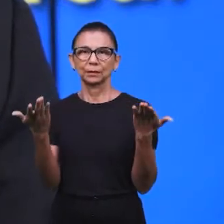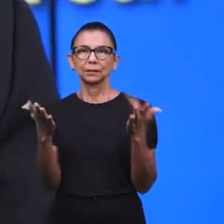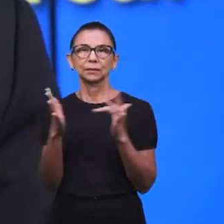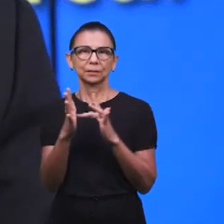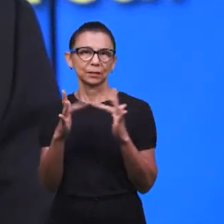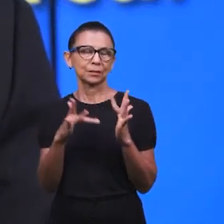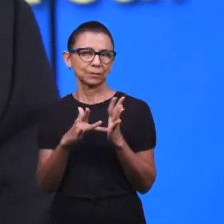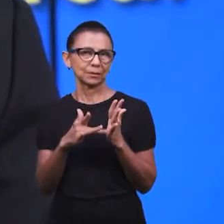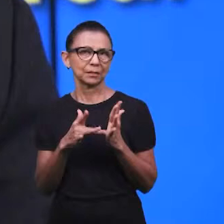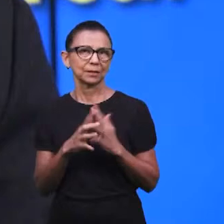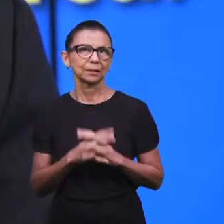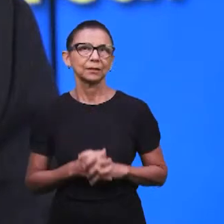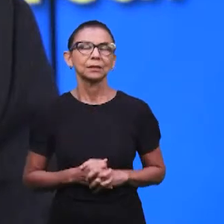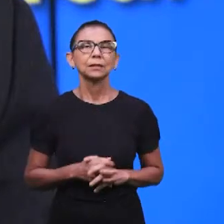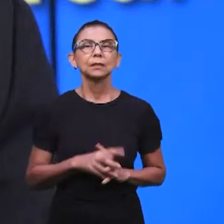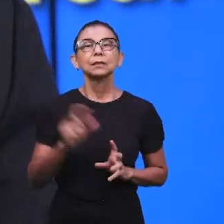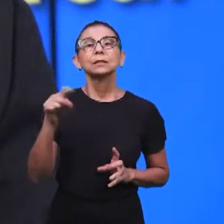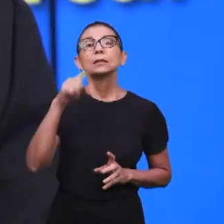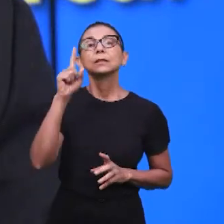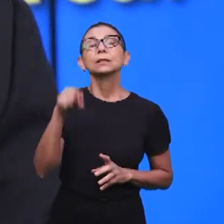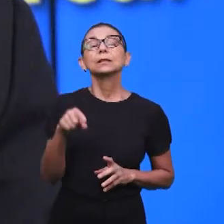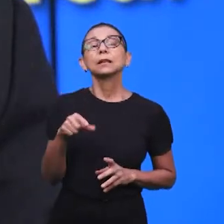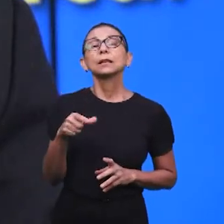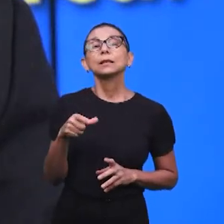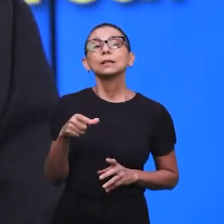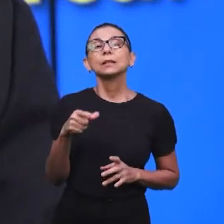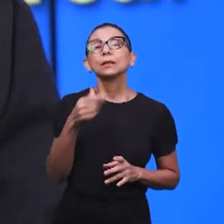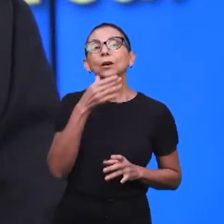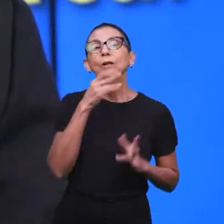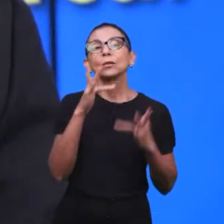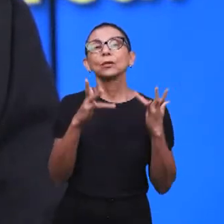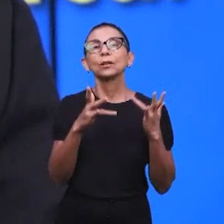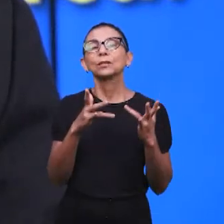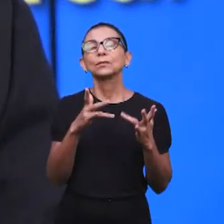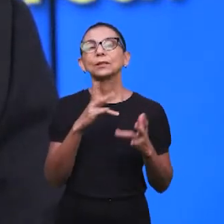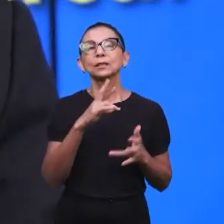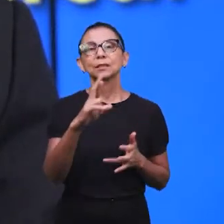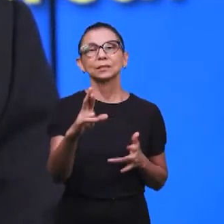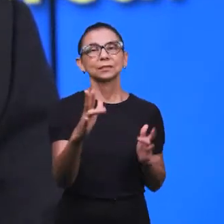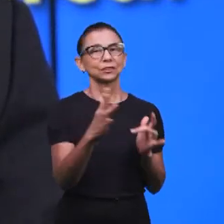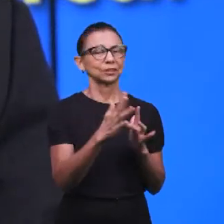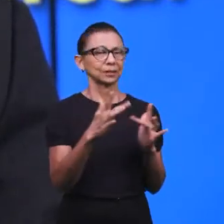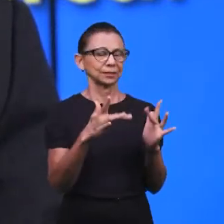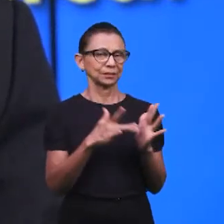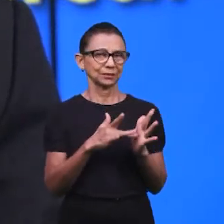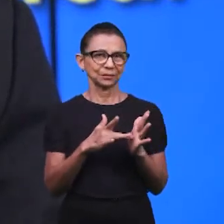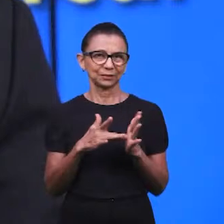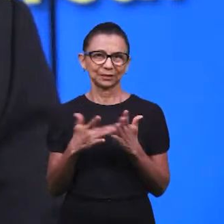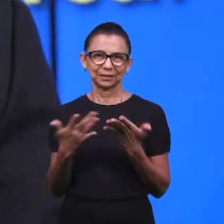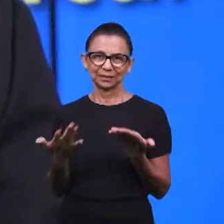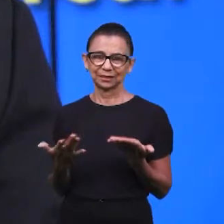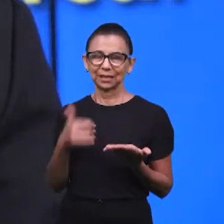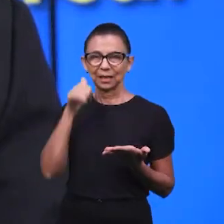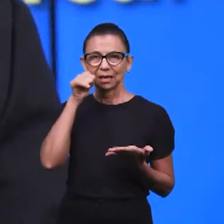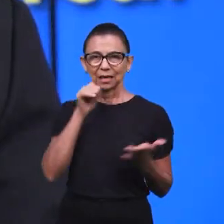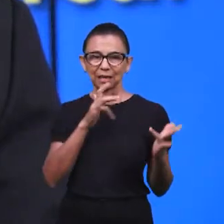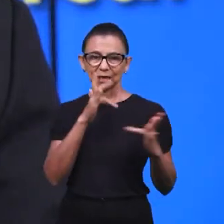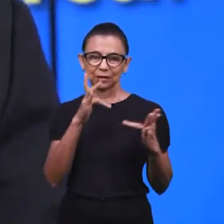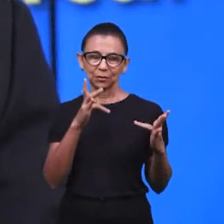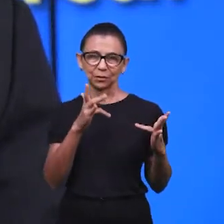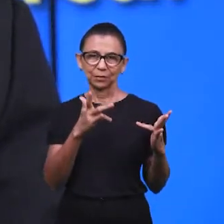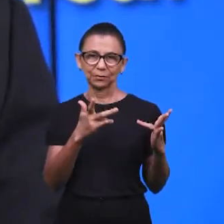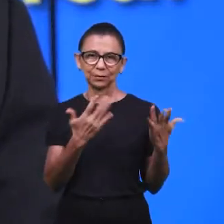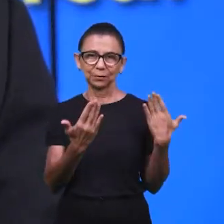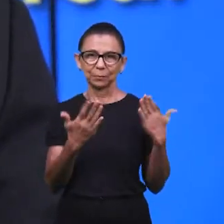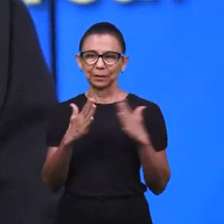noivo. E a pergunta é o seguinte, quem é o noivo? E a resposta é, o noivo é Jesus, né?